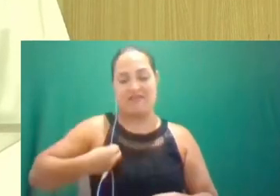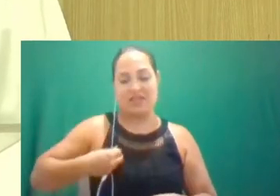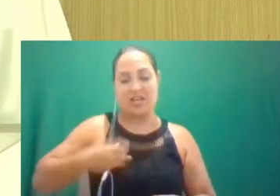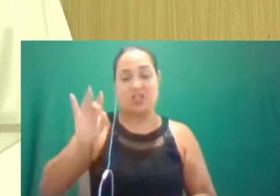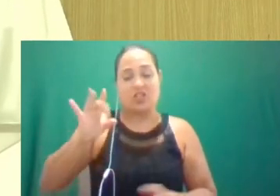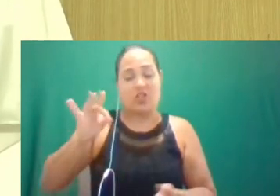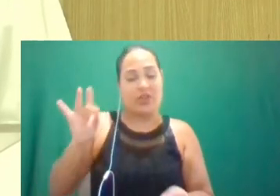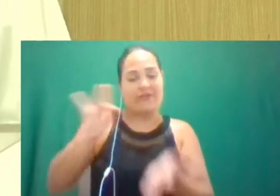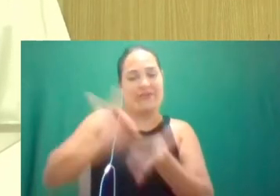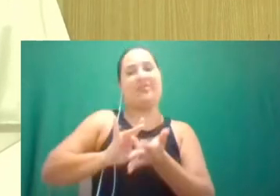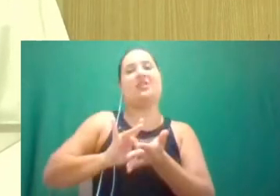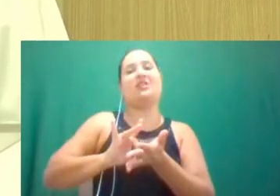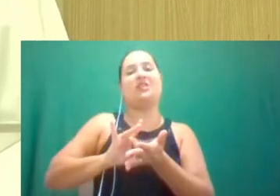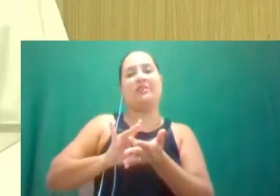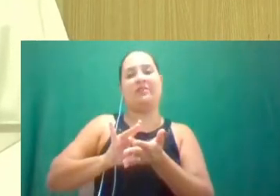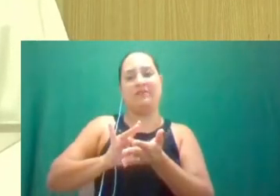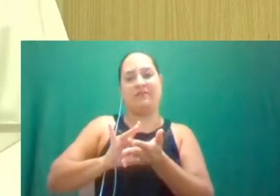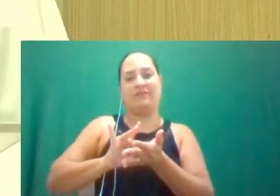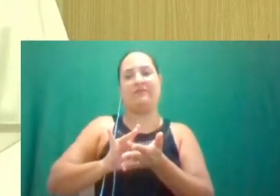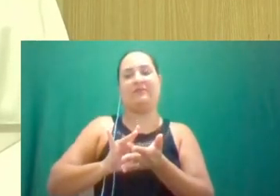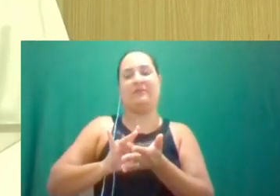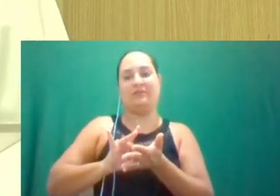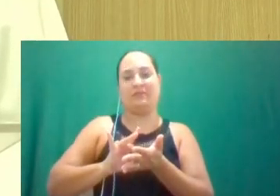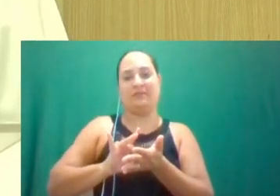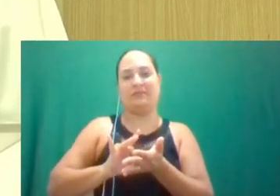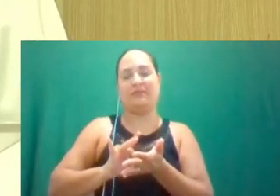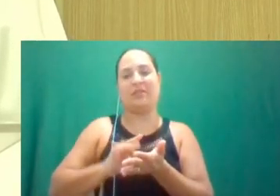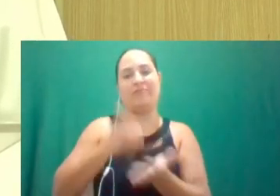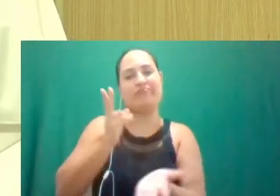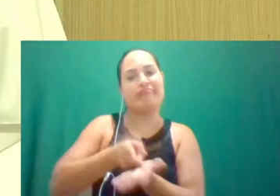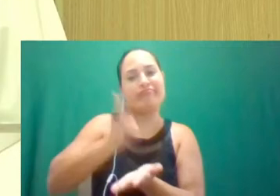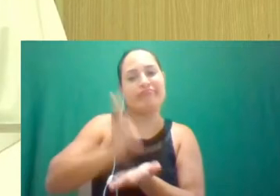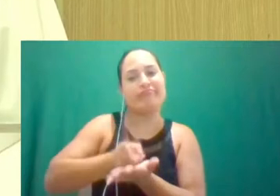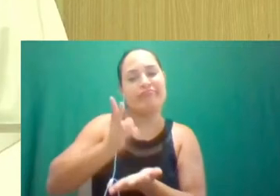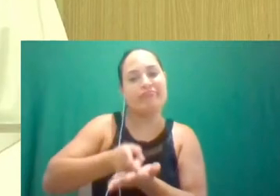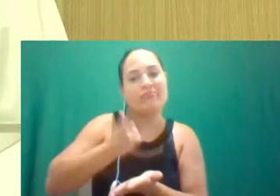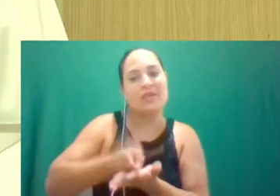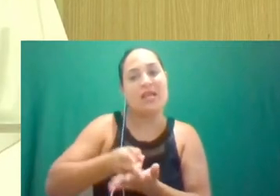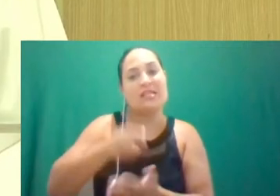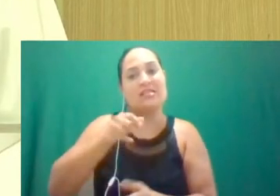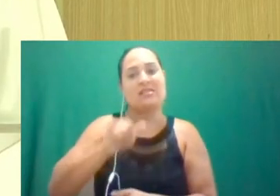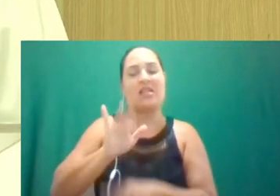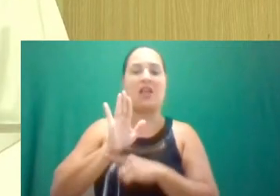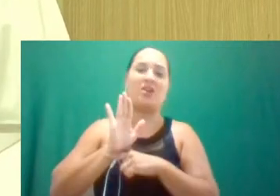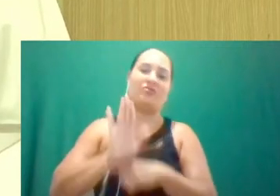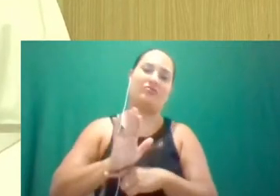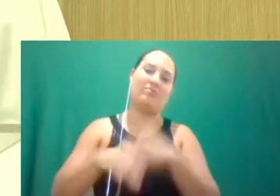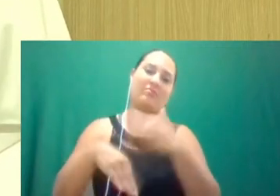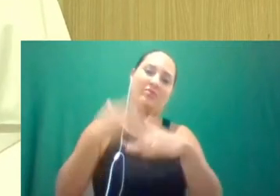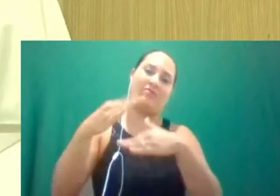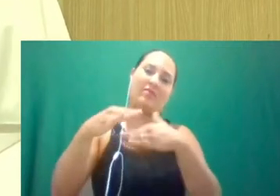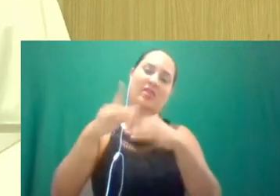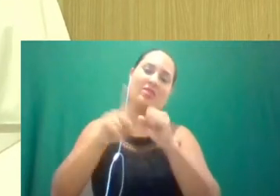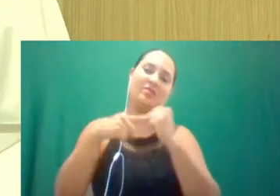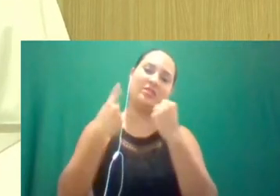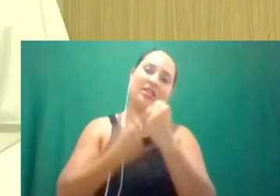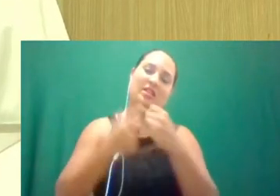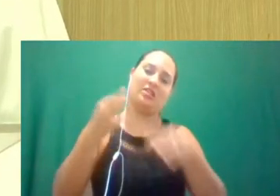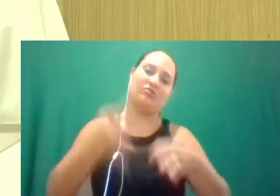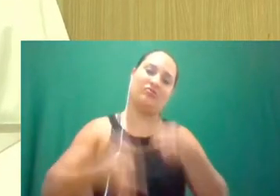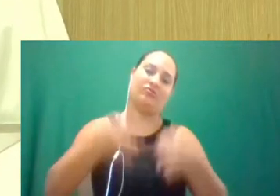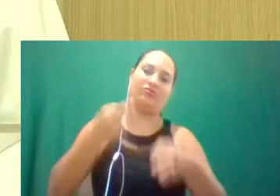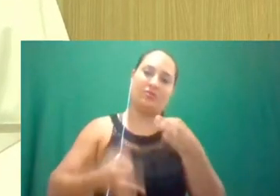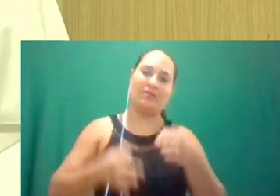estar há um ano e alguns dias como reitor dessa casa, o meu maior orgulho é a